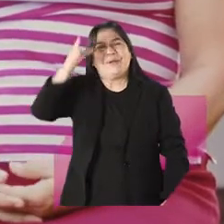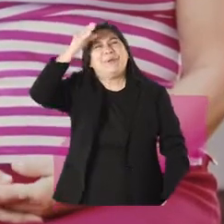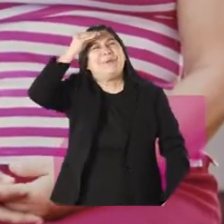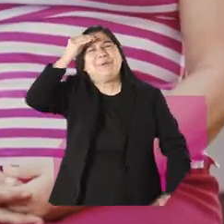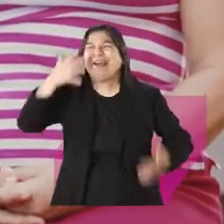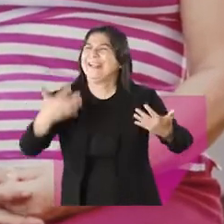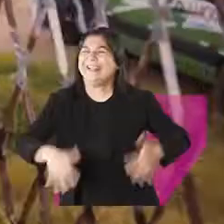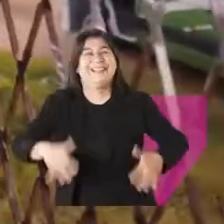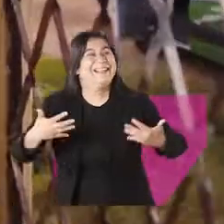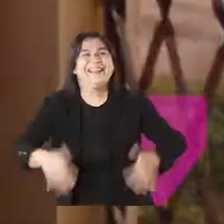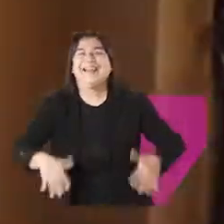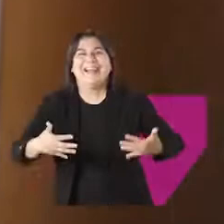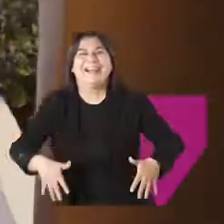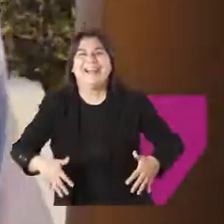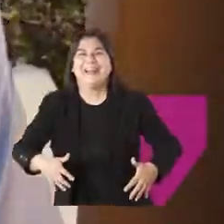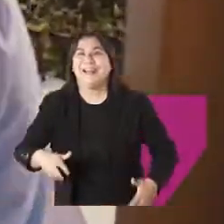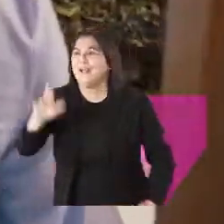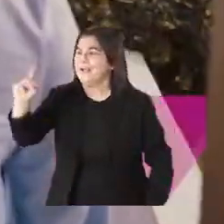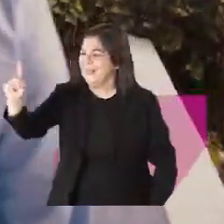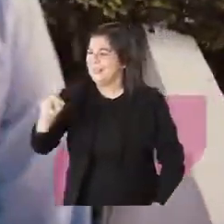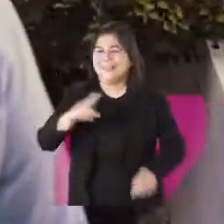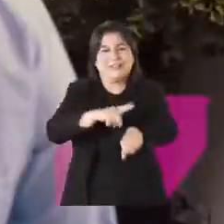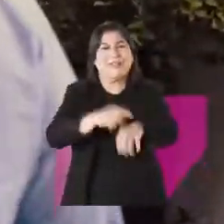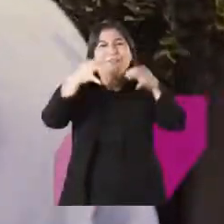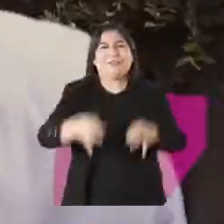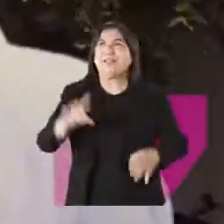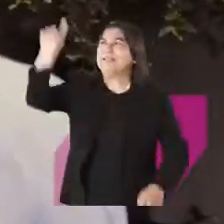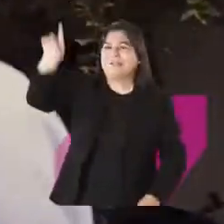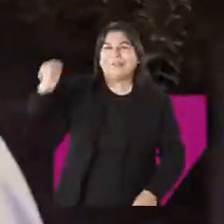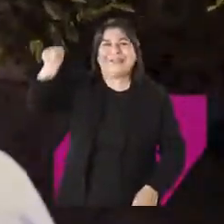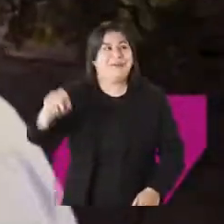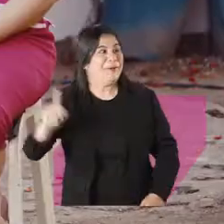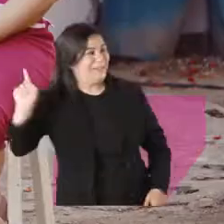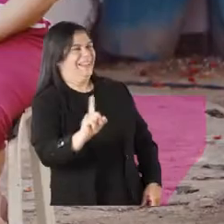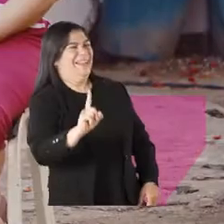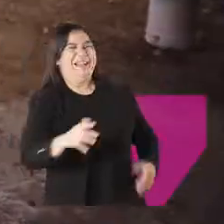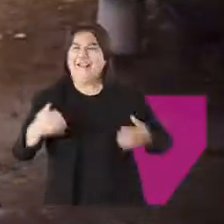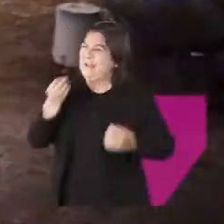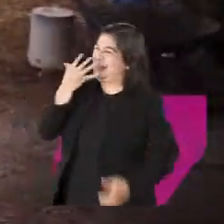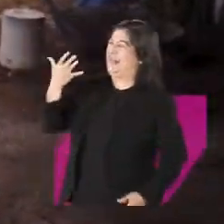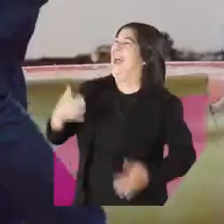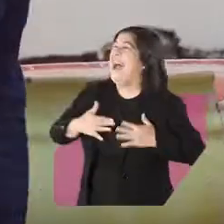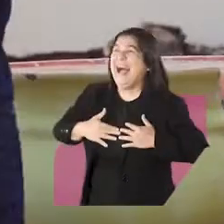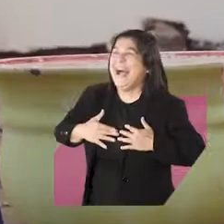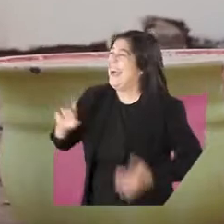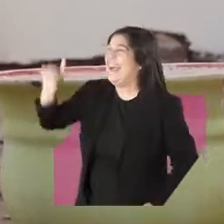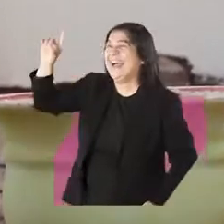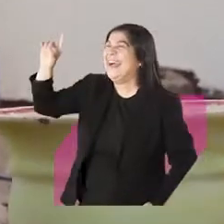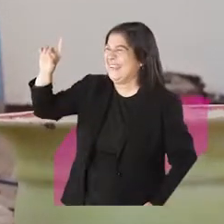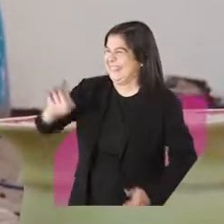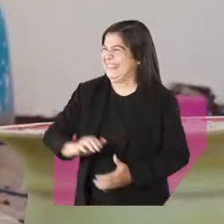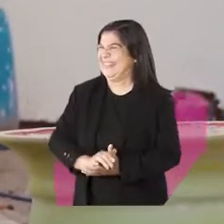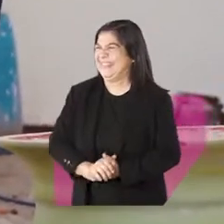que eu senti. Nossa! Então ele chegou, Deus mandou ele na hora certa. O Rui Carneiro. Opa! Tudo bem? Meu